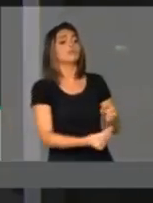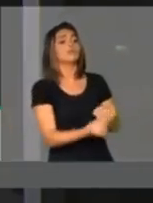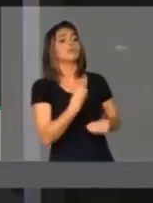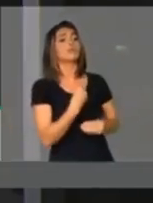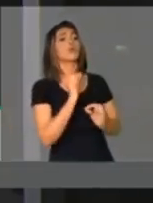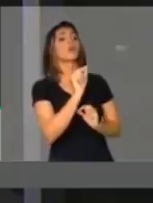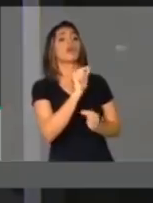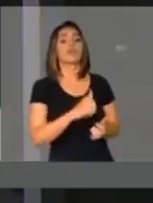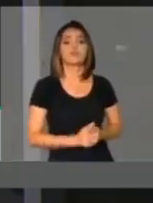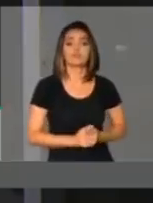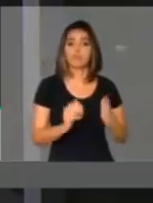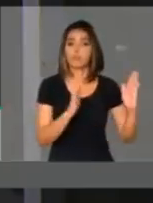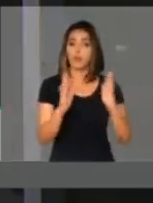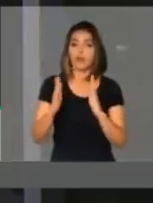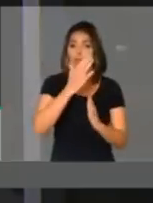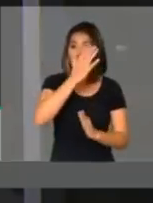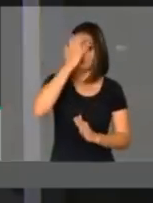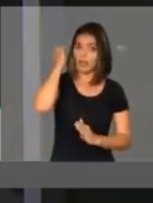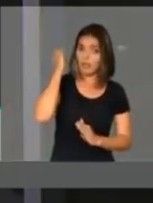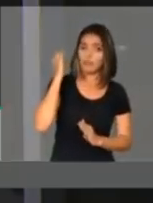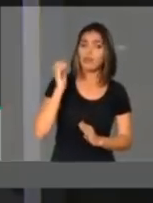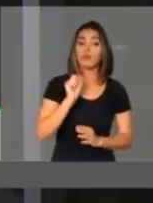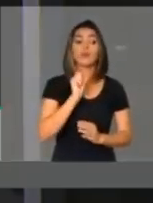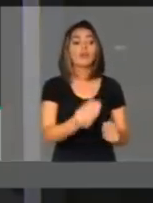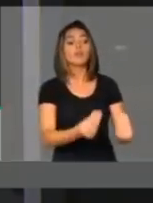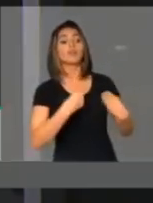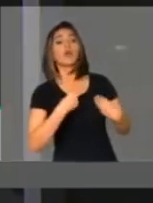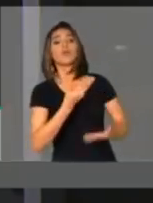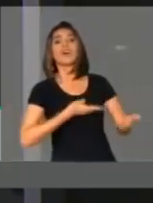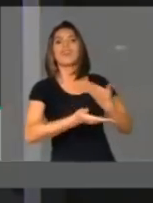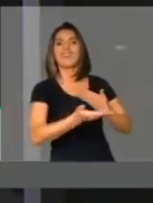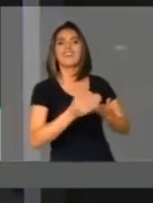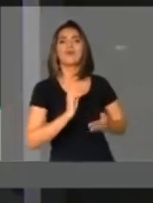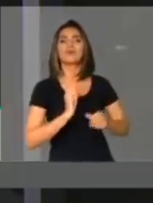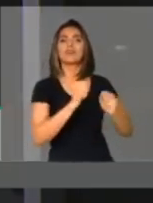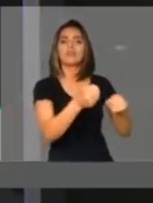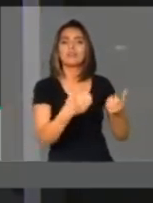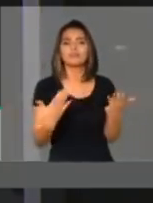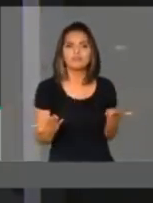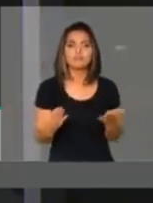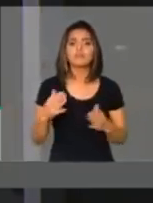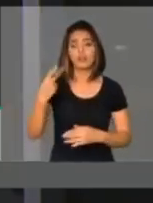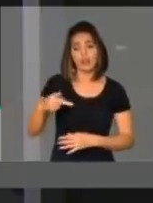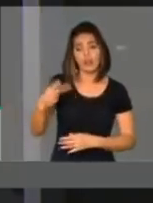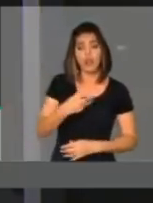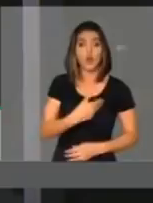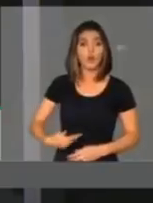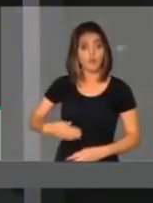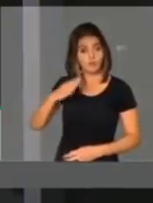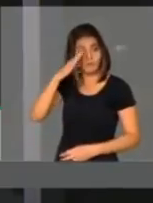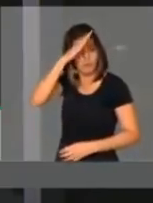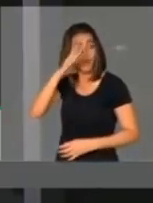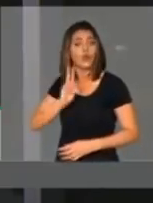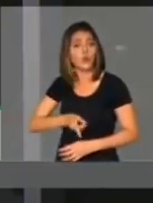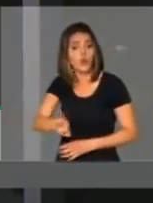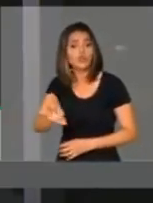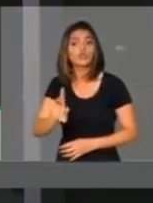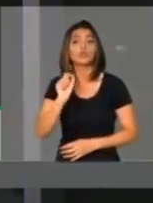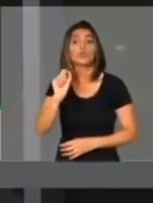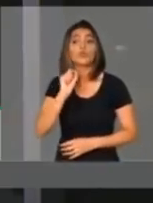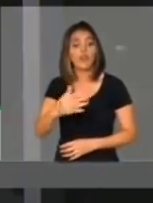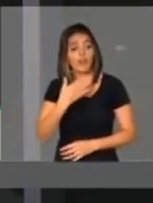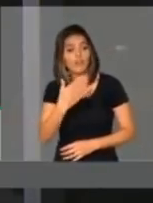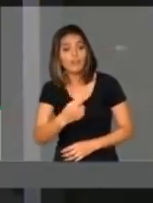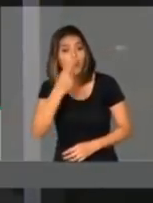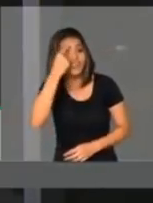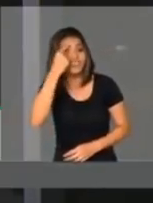governo Temer, quero que me demonstrem o que o governo Temer me deu. E continuo defendendo durante o governo Bolsonaro, porque sou favorável à ideia,